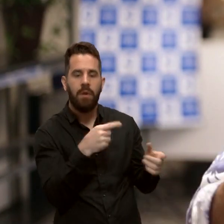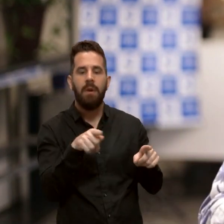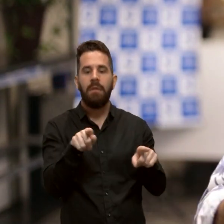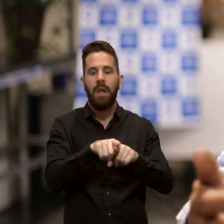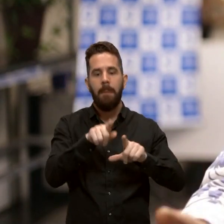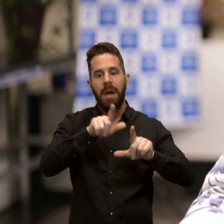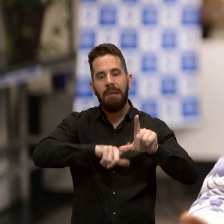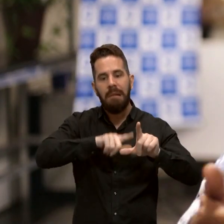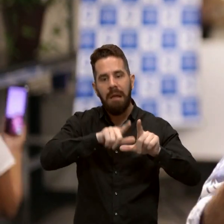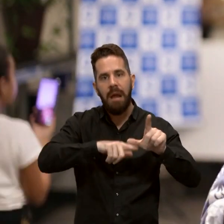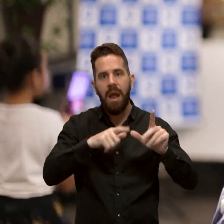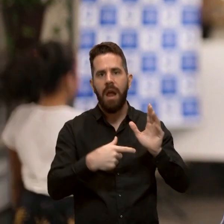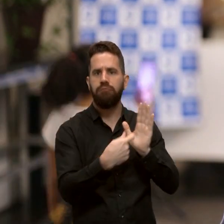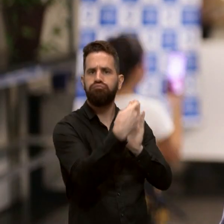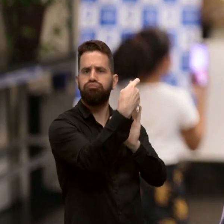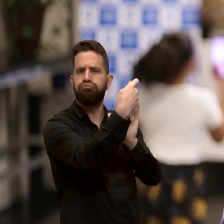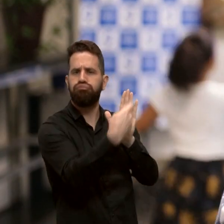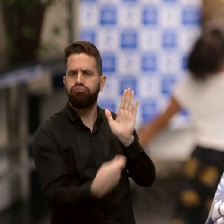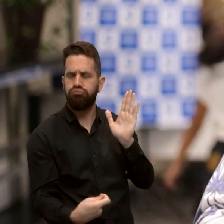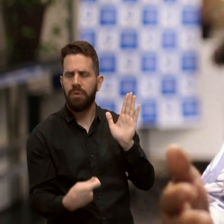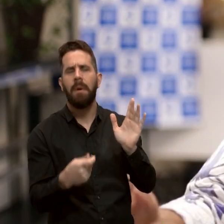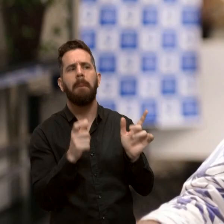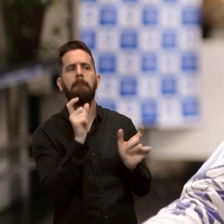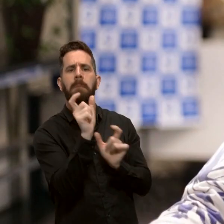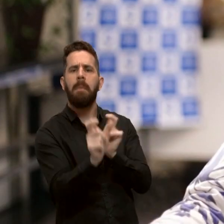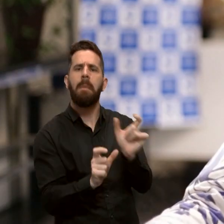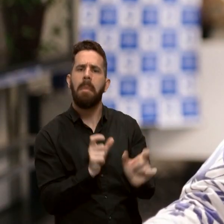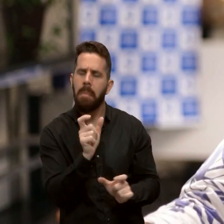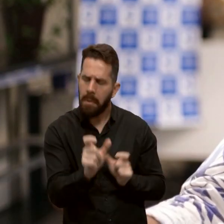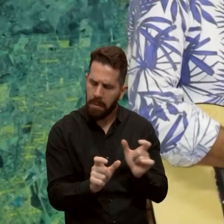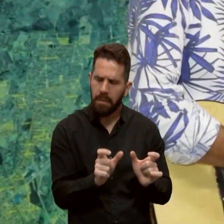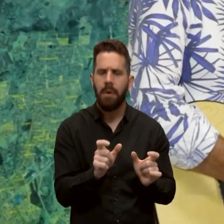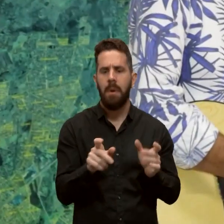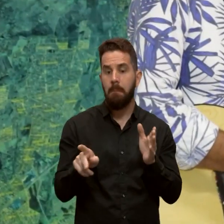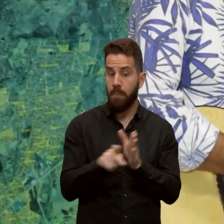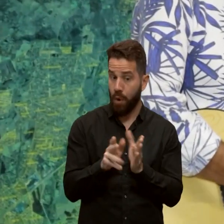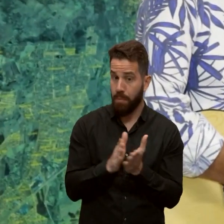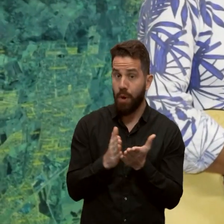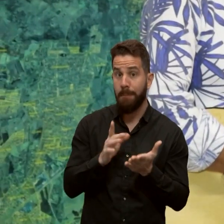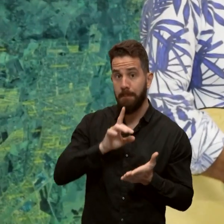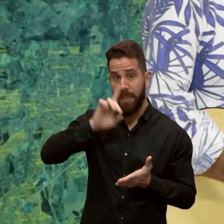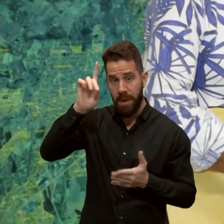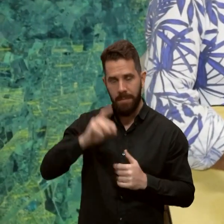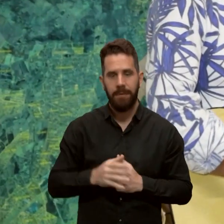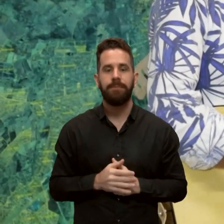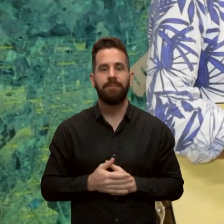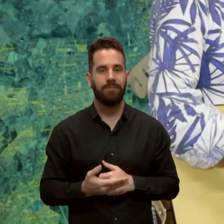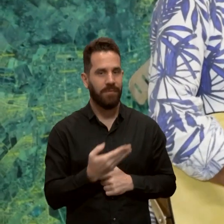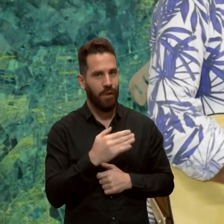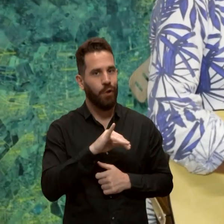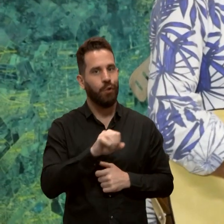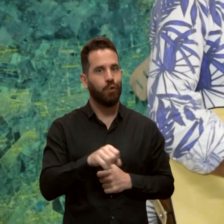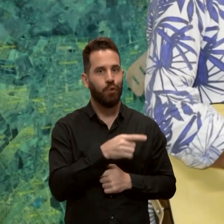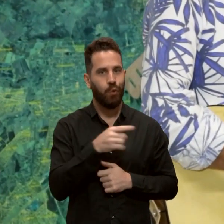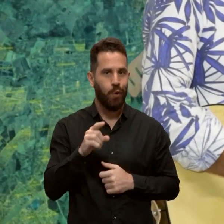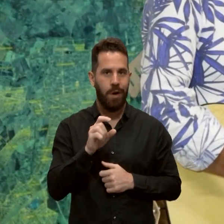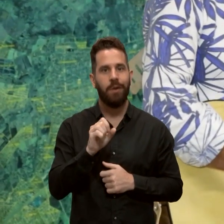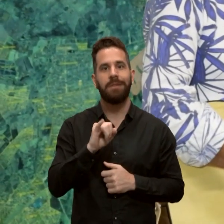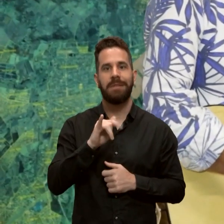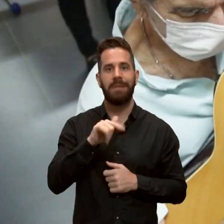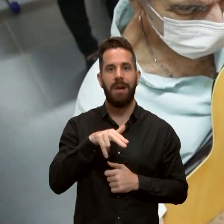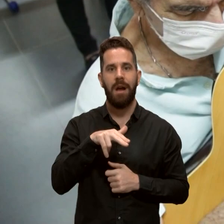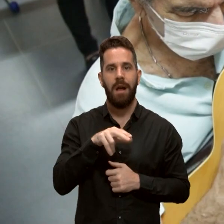falando da religião, de palavras bíblicas. Esse foi João Cigano, embaixador do